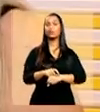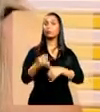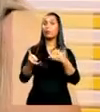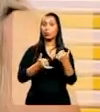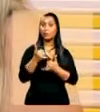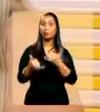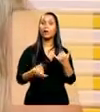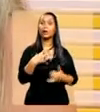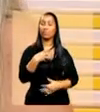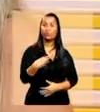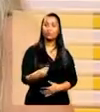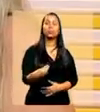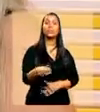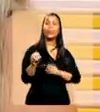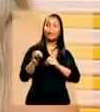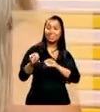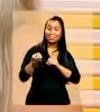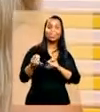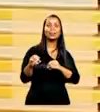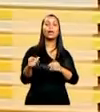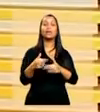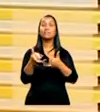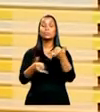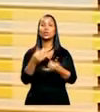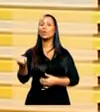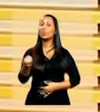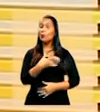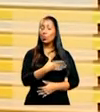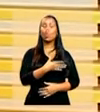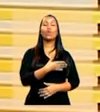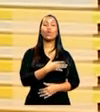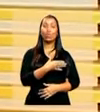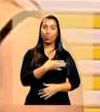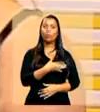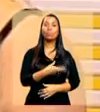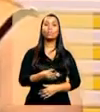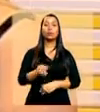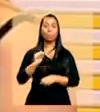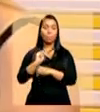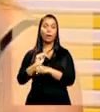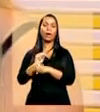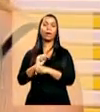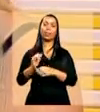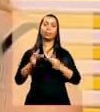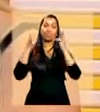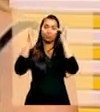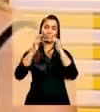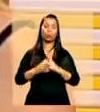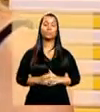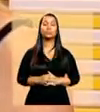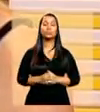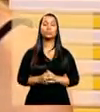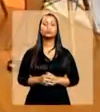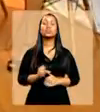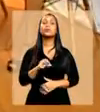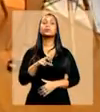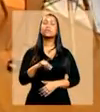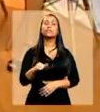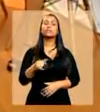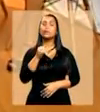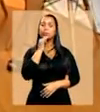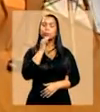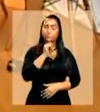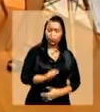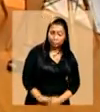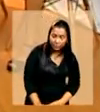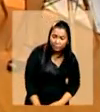para brincar com o filho, ensinar essas novas brincadeiras e tirar um pouco esse foco da tecnologia. Ô Sandra, no caso